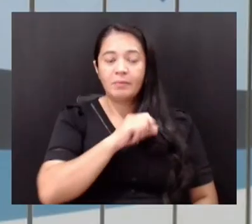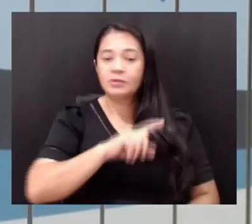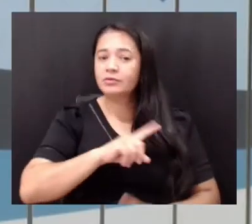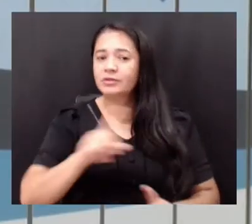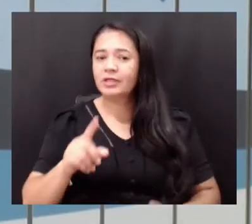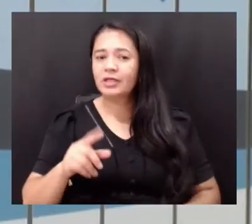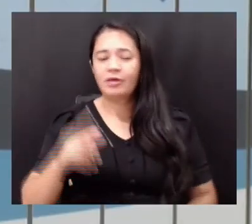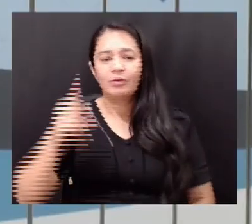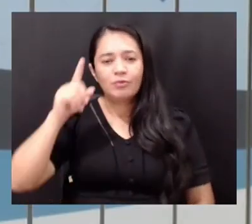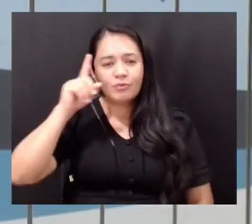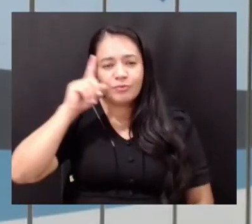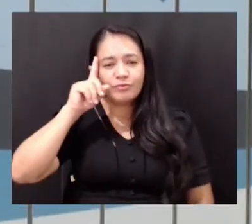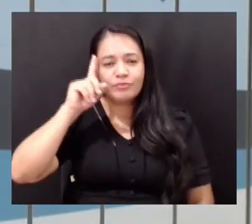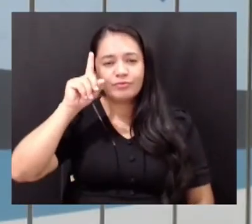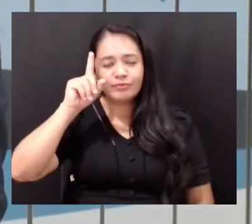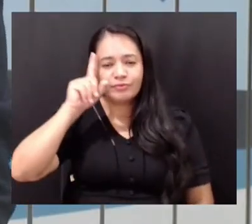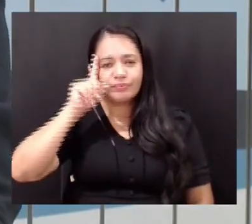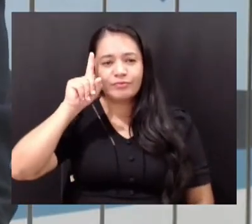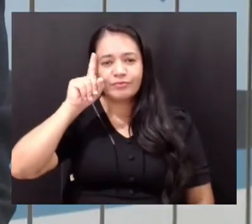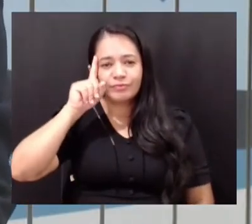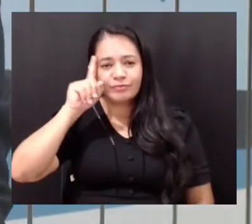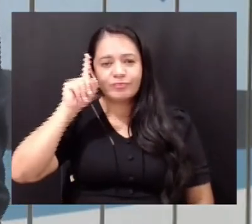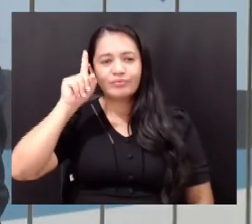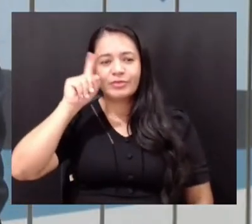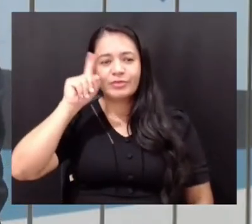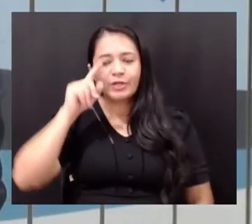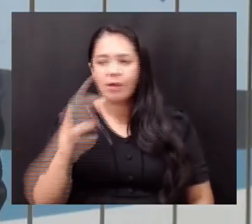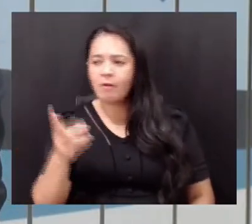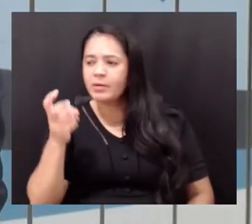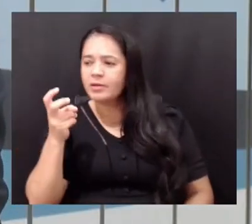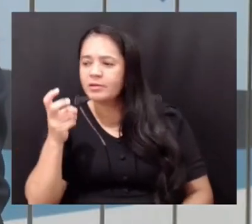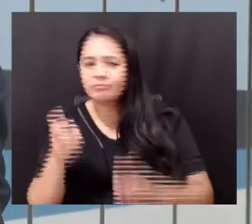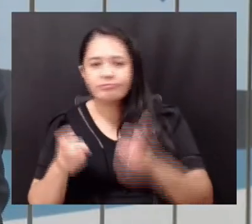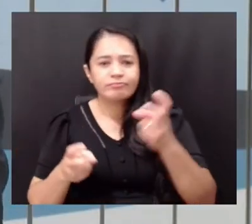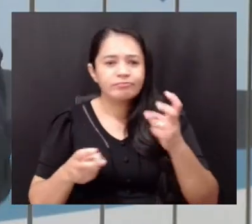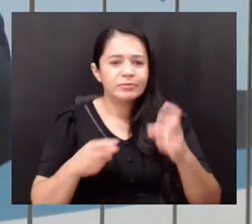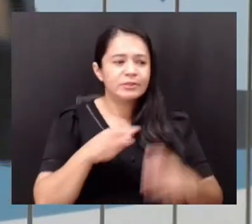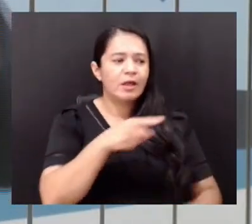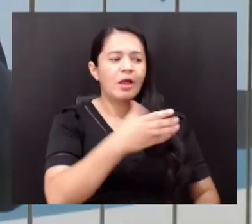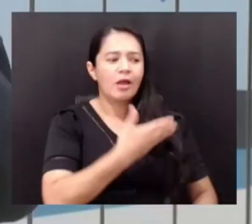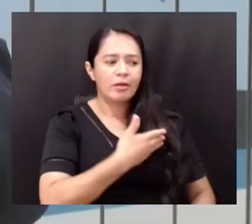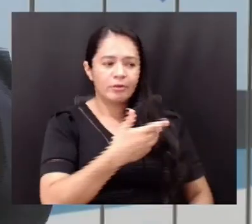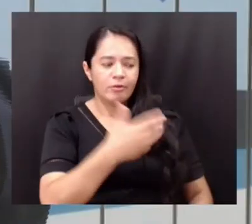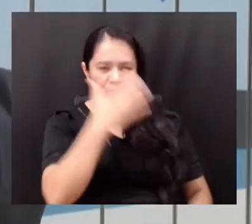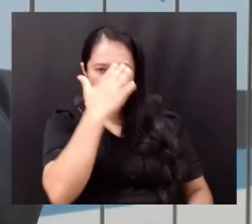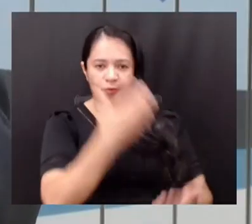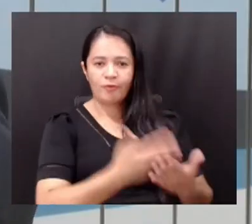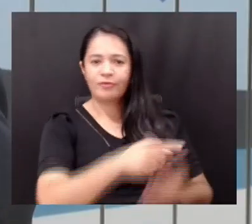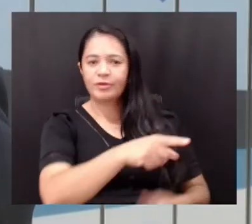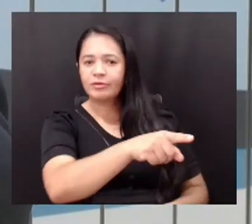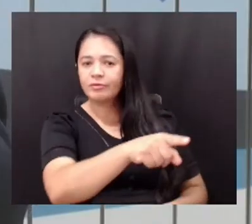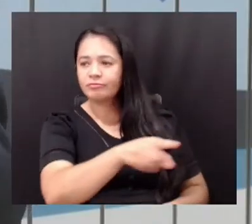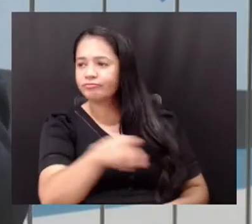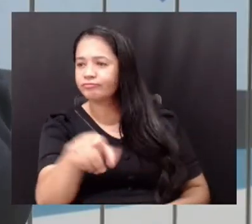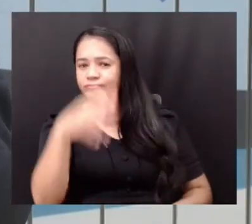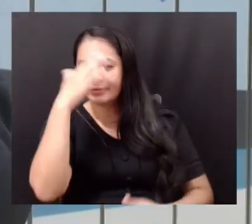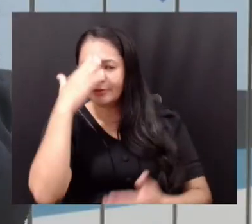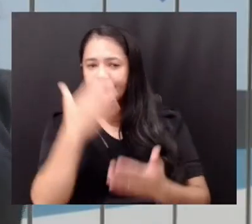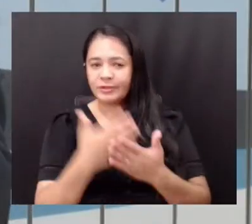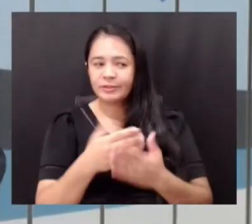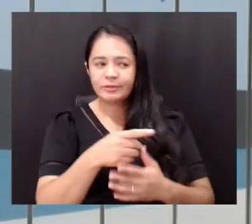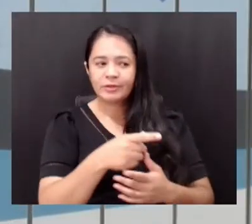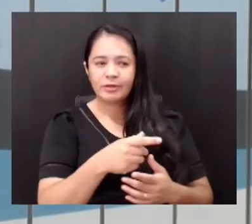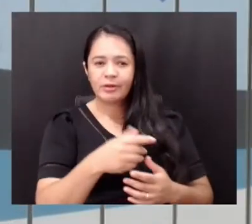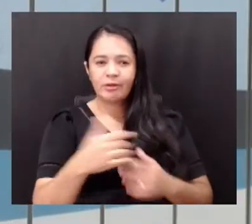dia a dia eu percebendo. Não, eu posso confiar no meu colega de trabalho. Como diz, ele não vai puxar meu tapete,